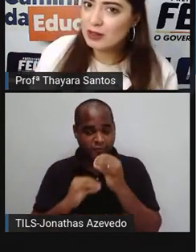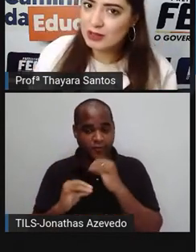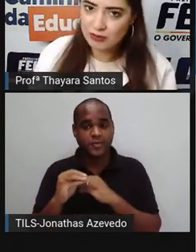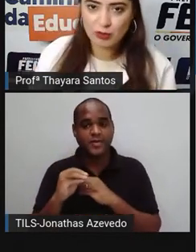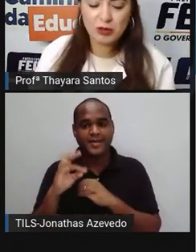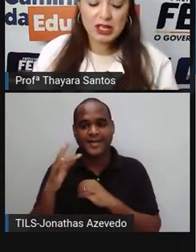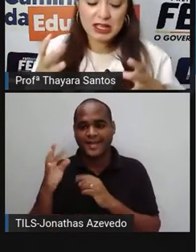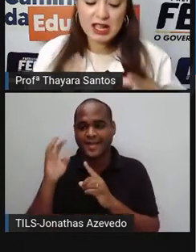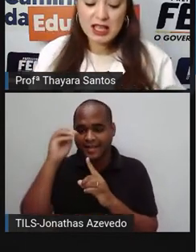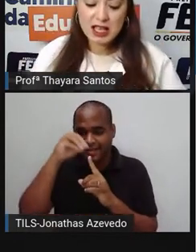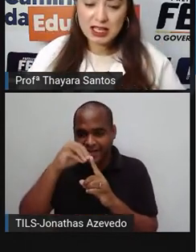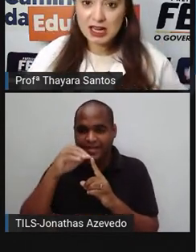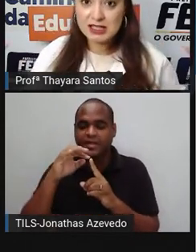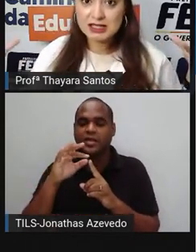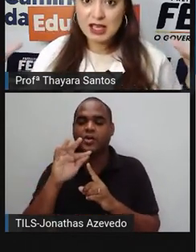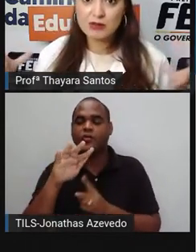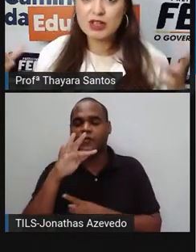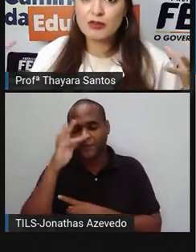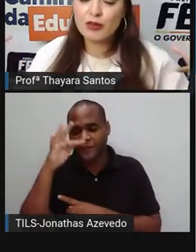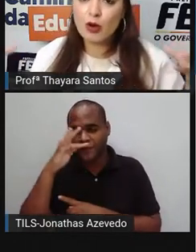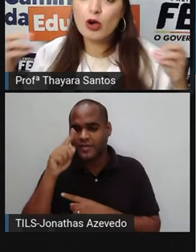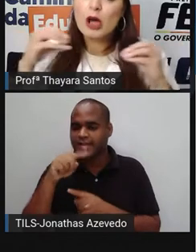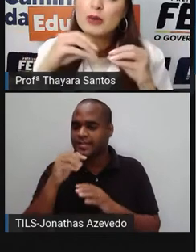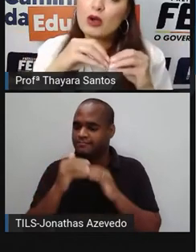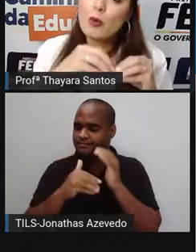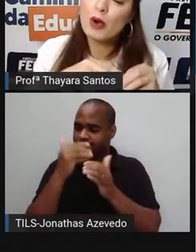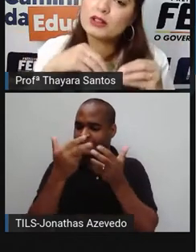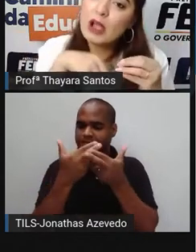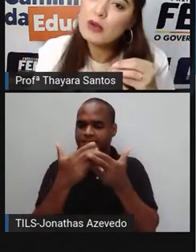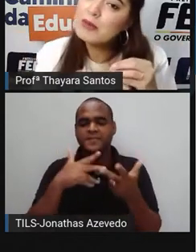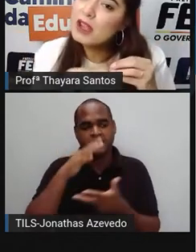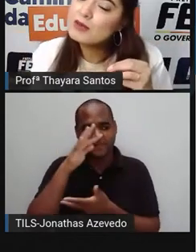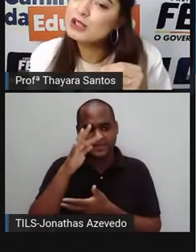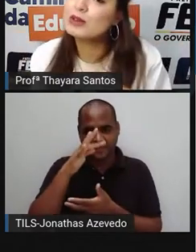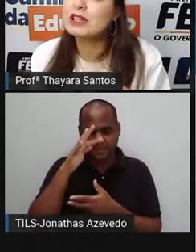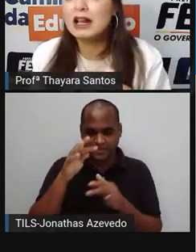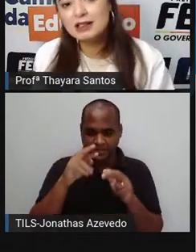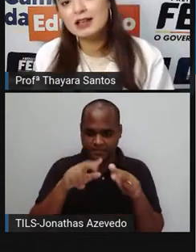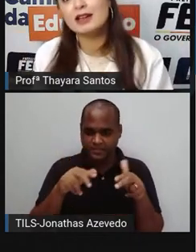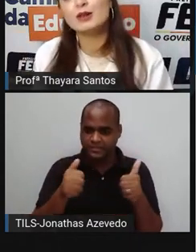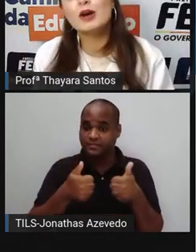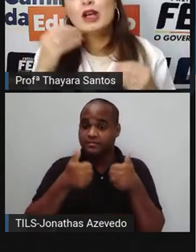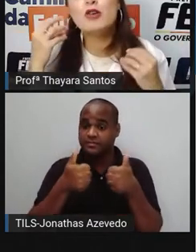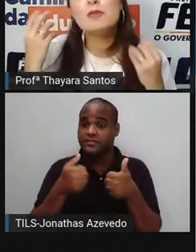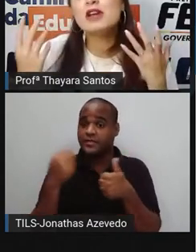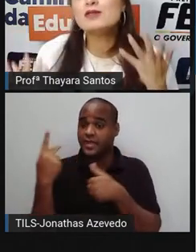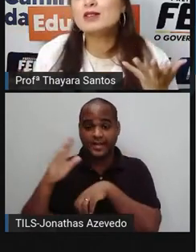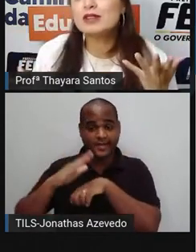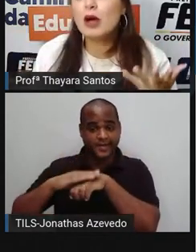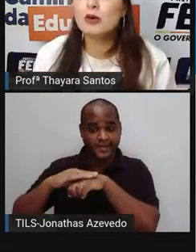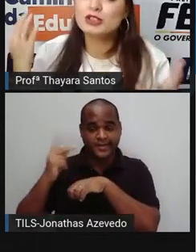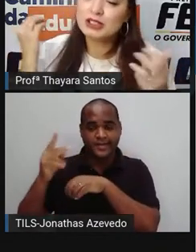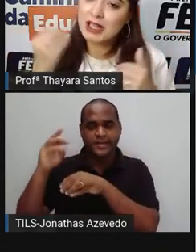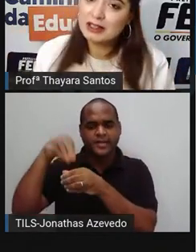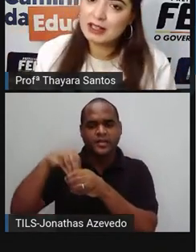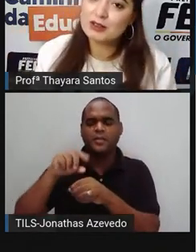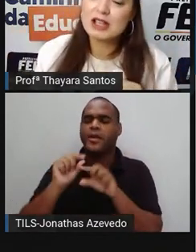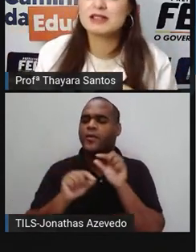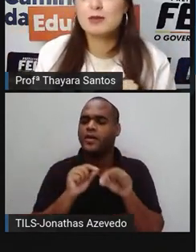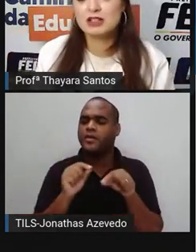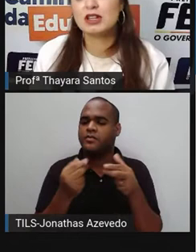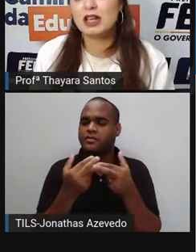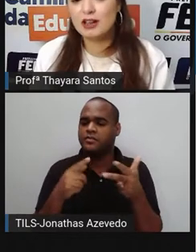é o ovário da flor que ele cresceu um flor para comportar um embrião Zinho que tá lindo dentro lembram Zinho Tá aonde